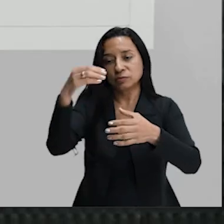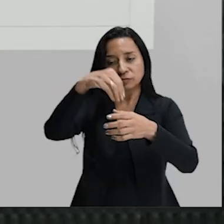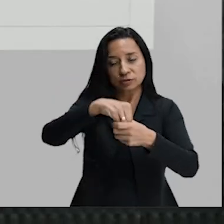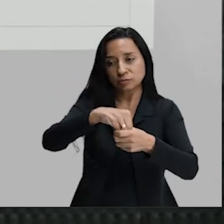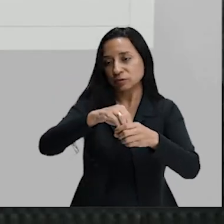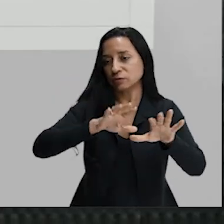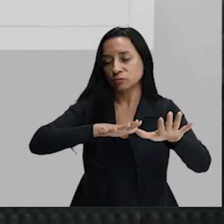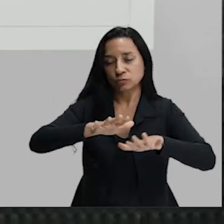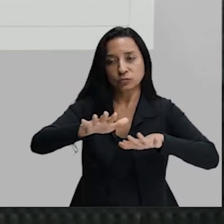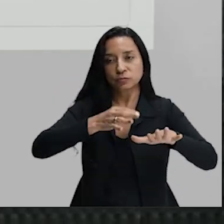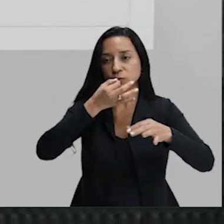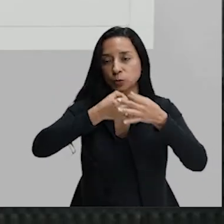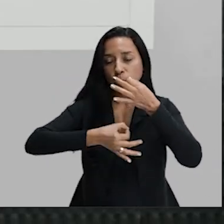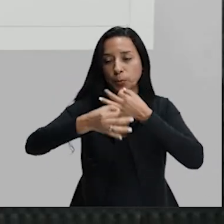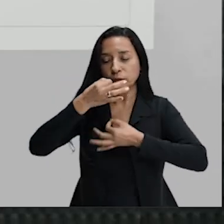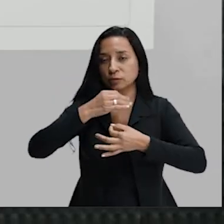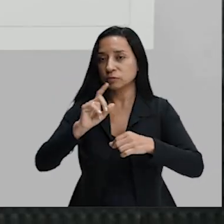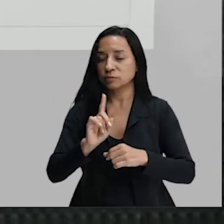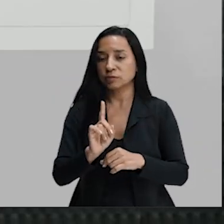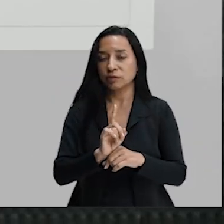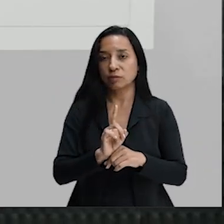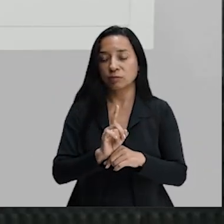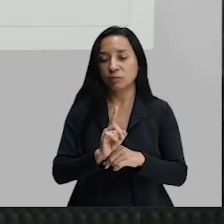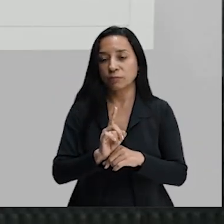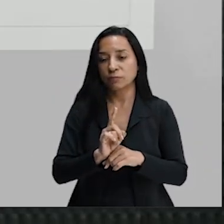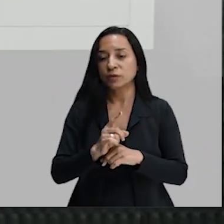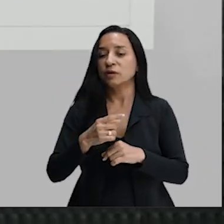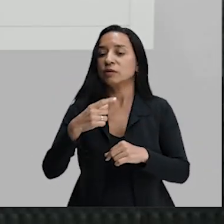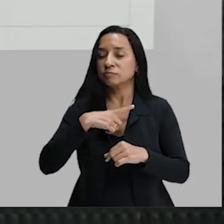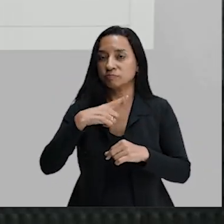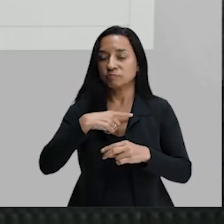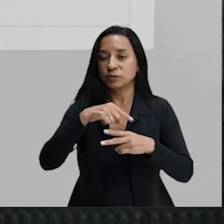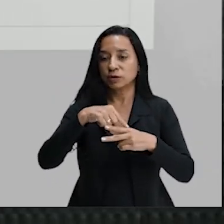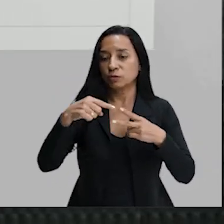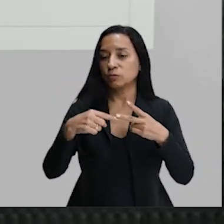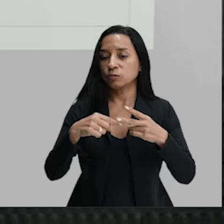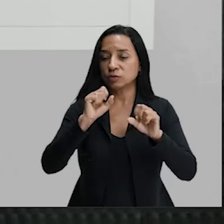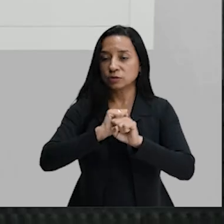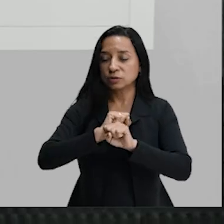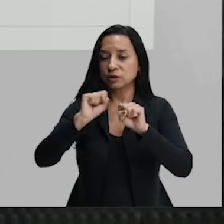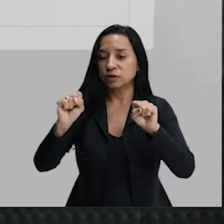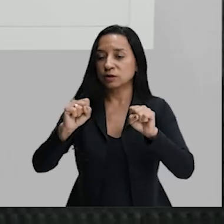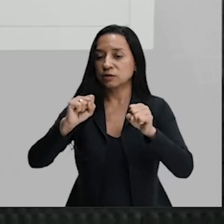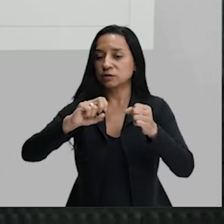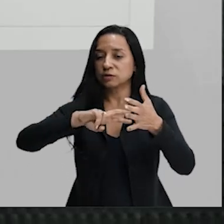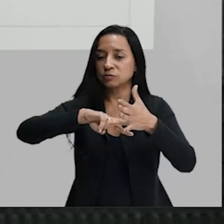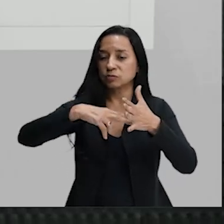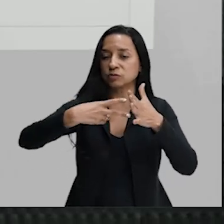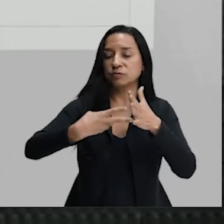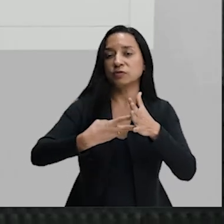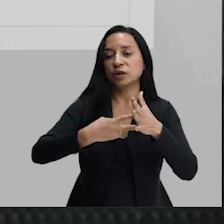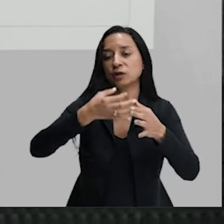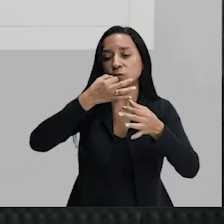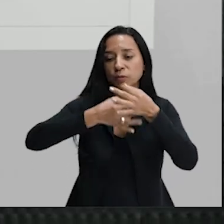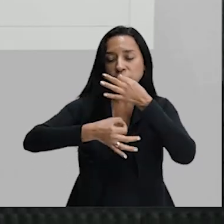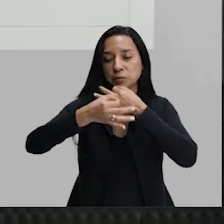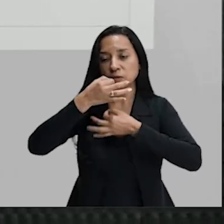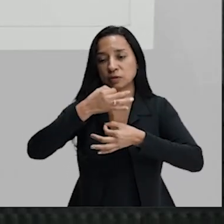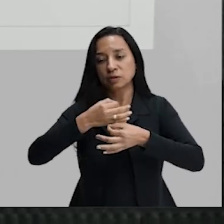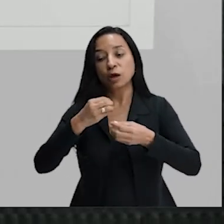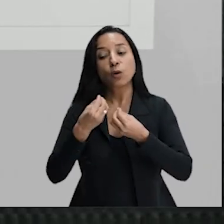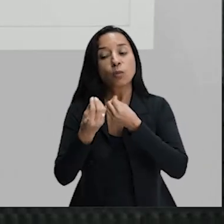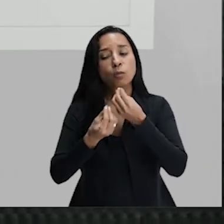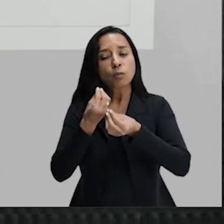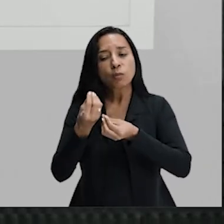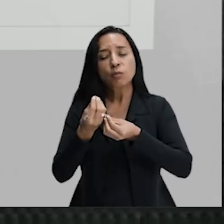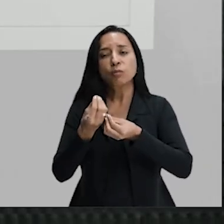movimento crítico, necessariamente. Tá? Então, nós temos dois grandes sentidos para a crítica. E como é que fica a reflexão,